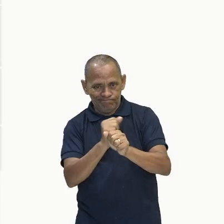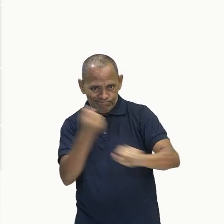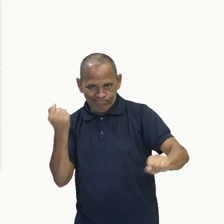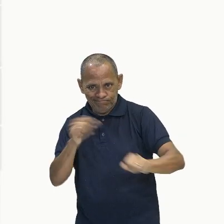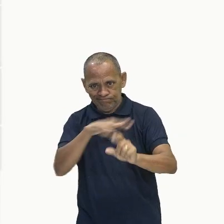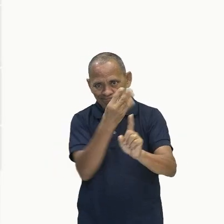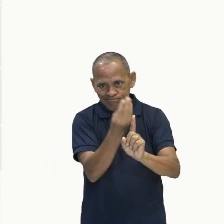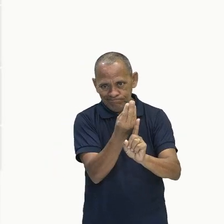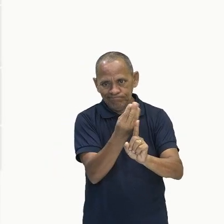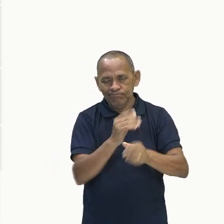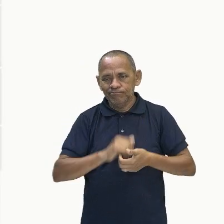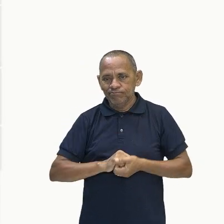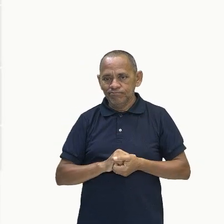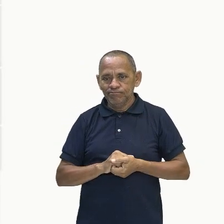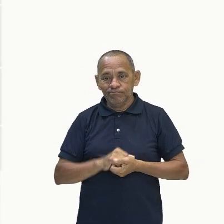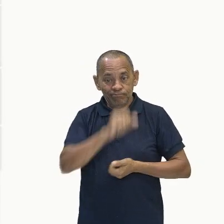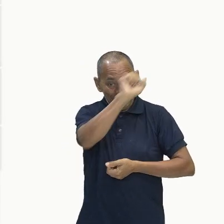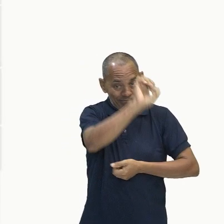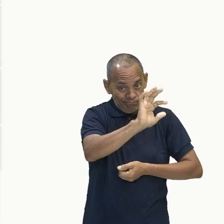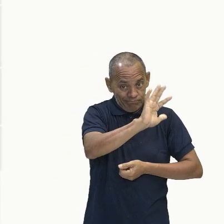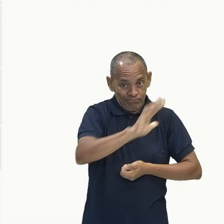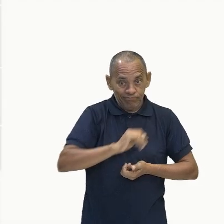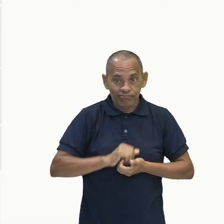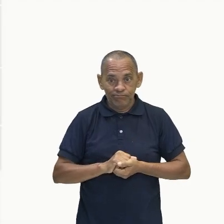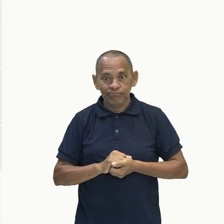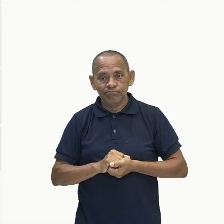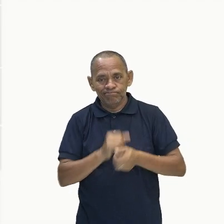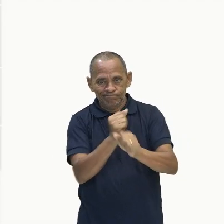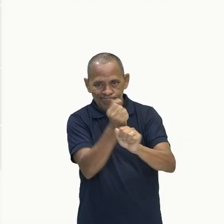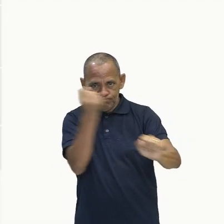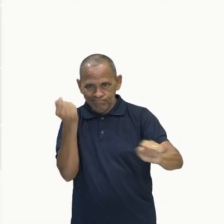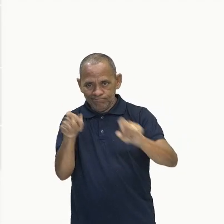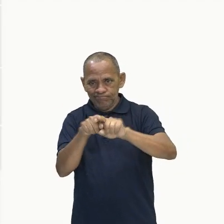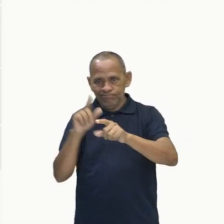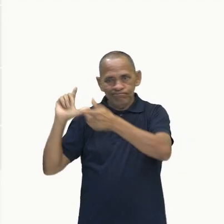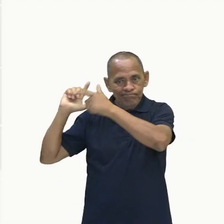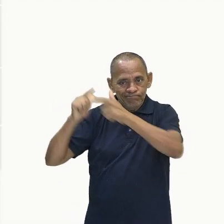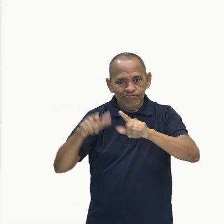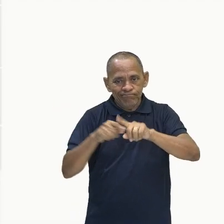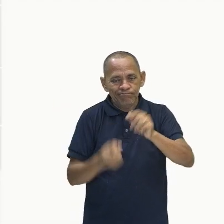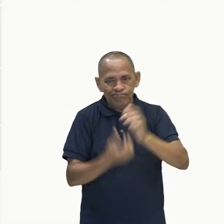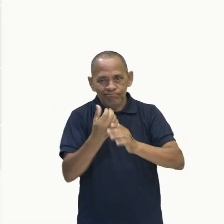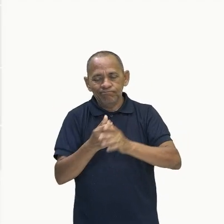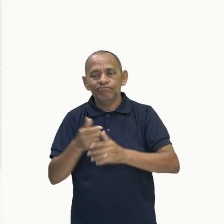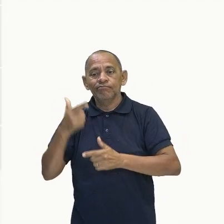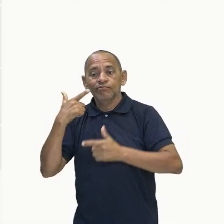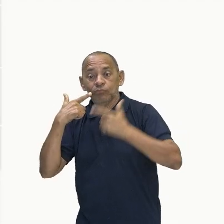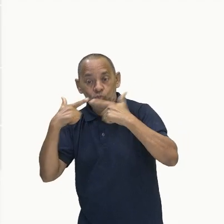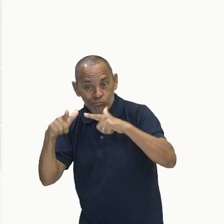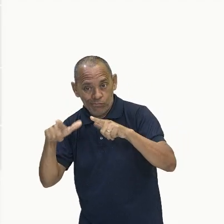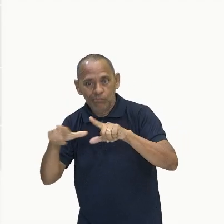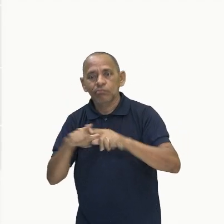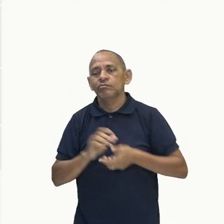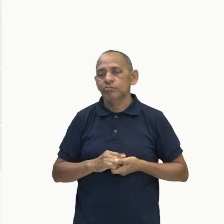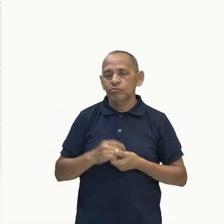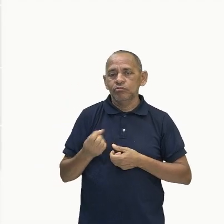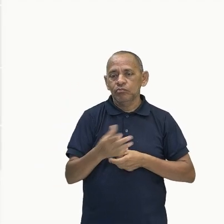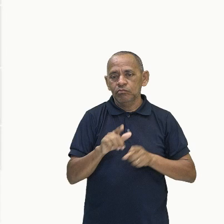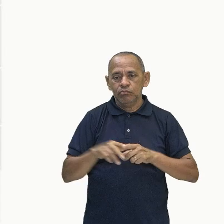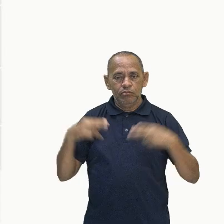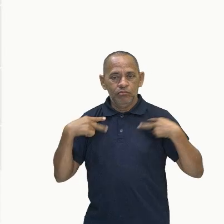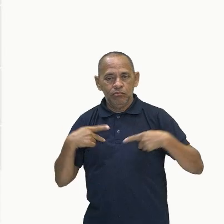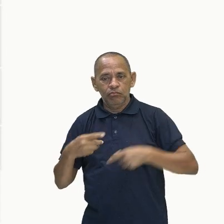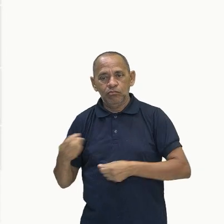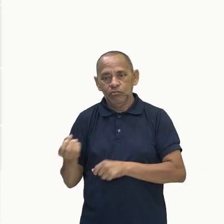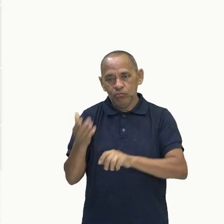a questão dessa arte europeia, né? Romper com a arte clássica e criar novas linguagens para o homem moderno. Então ele vai trazer isso,